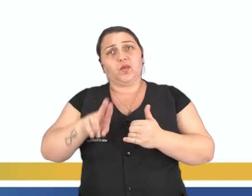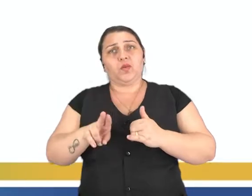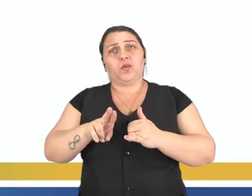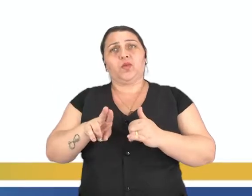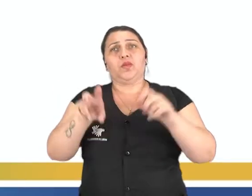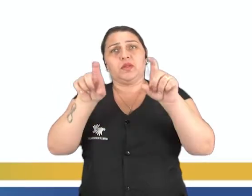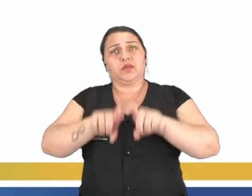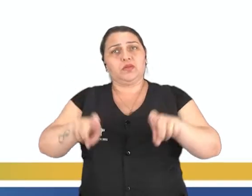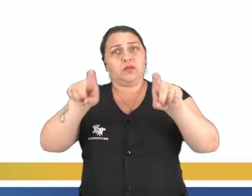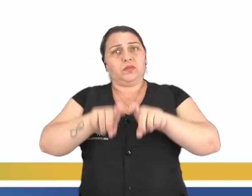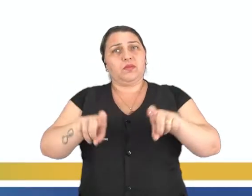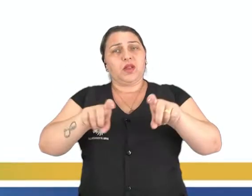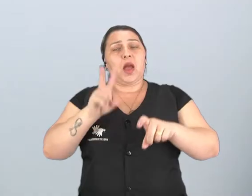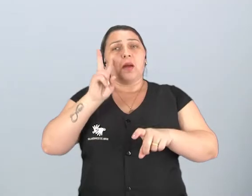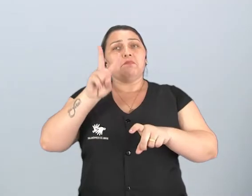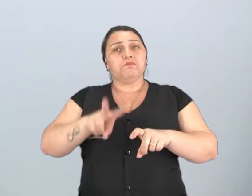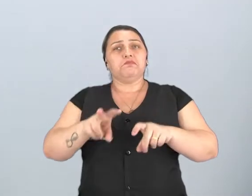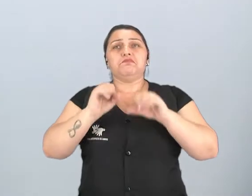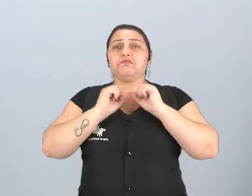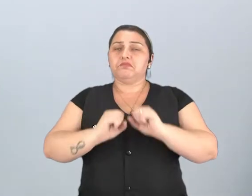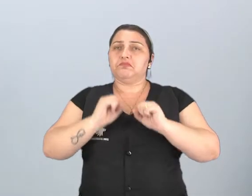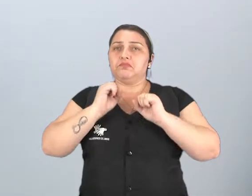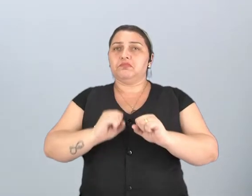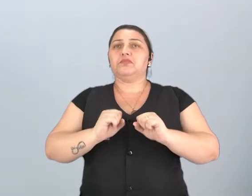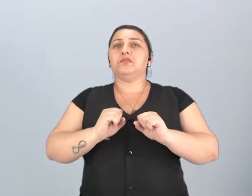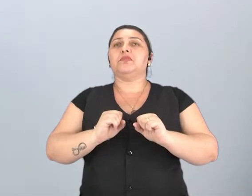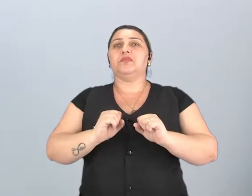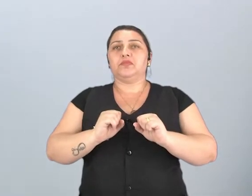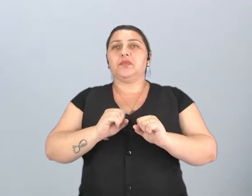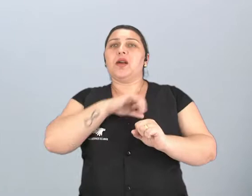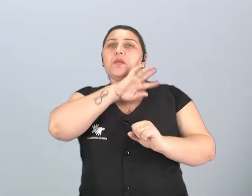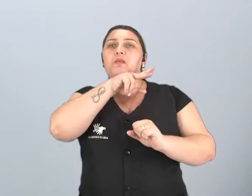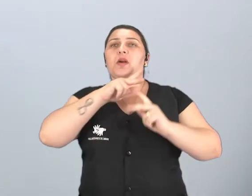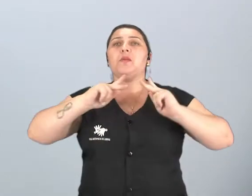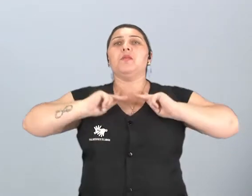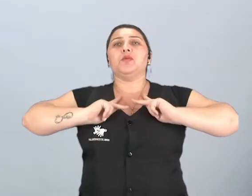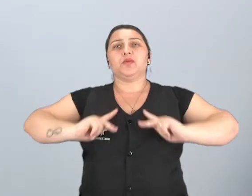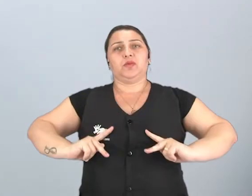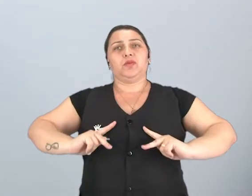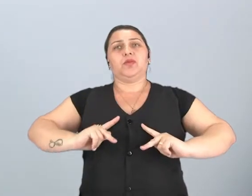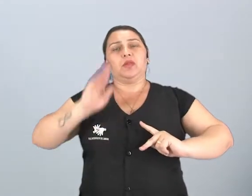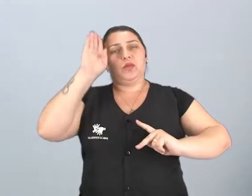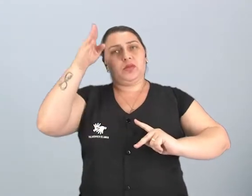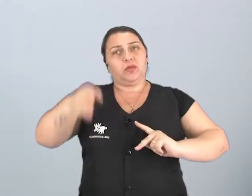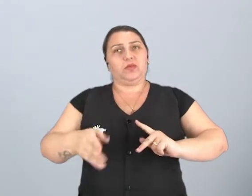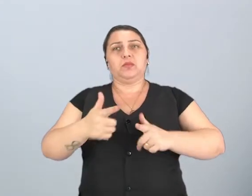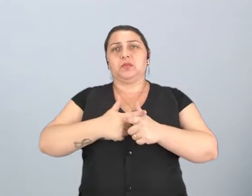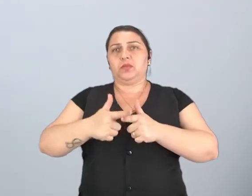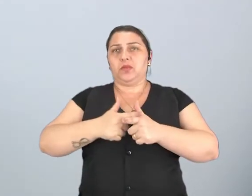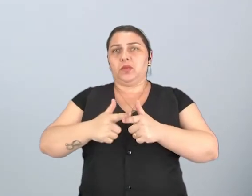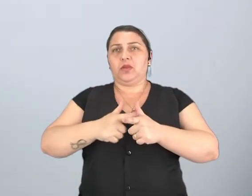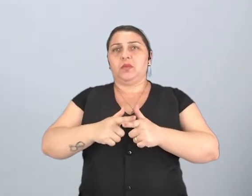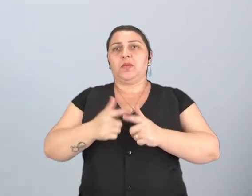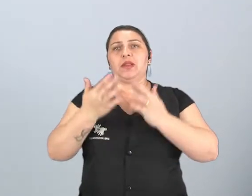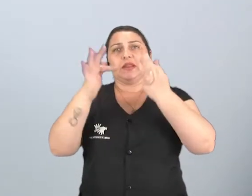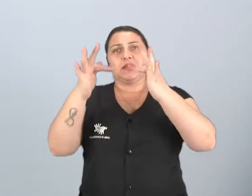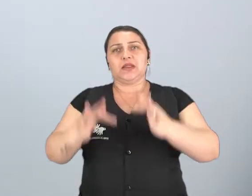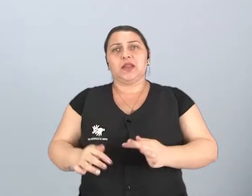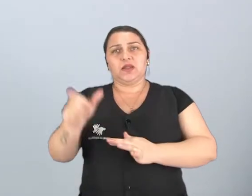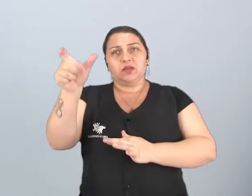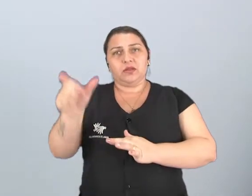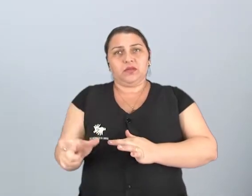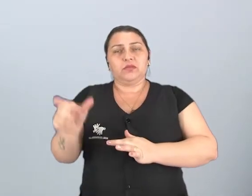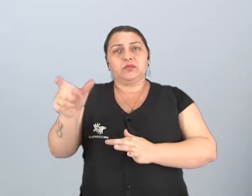computador. Então a gente pode ver que a má postura é uma das principais causas das dores nas costas, né?